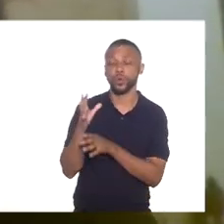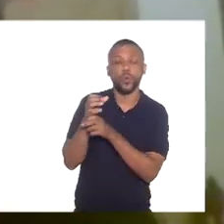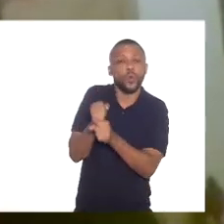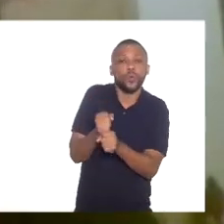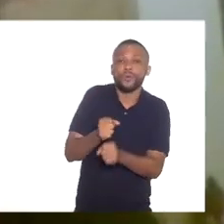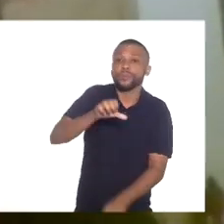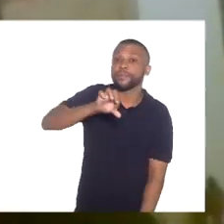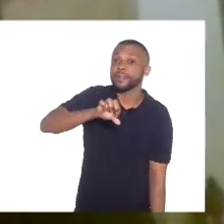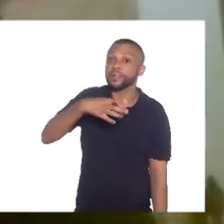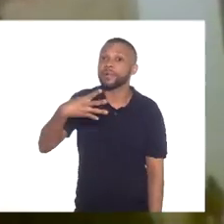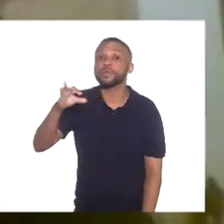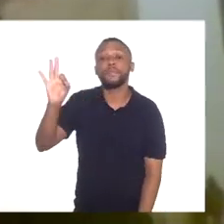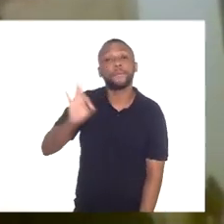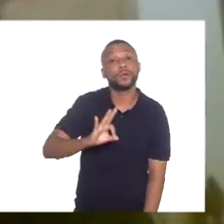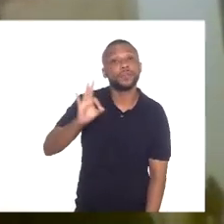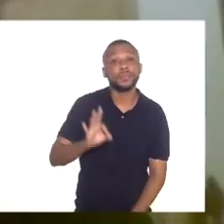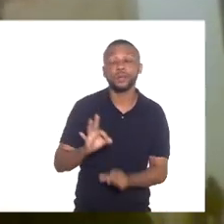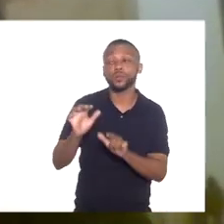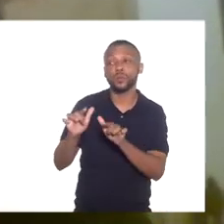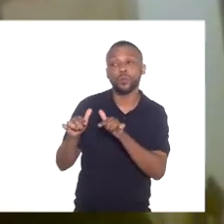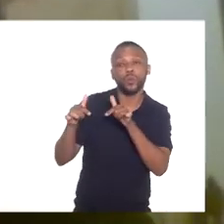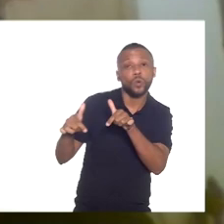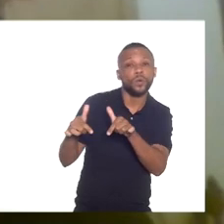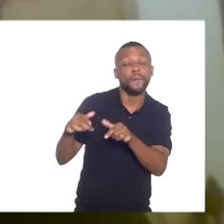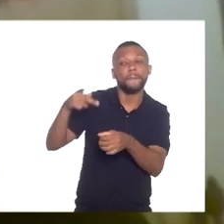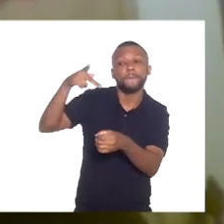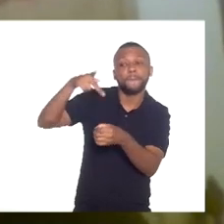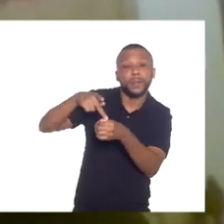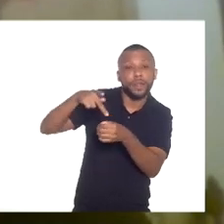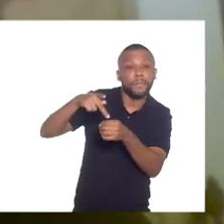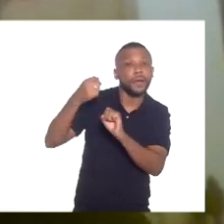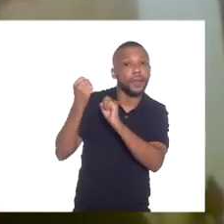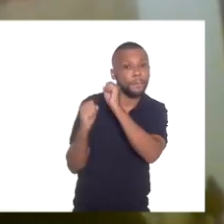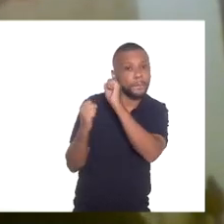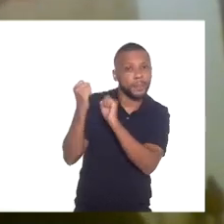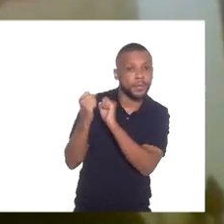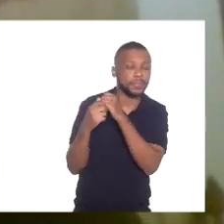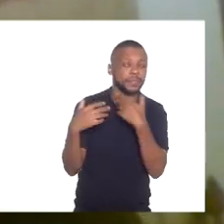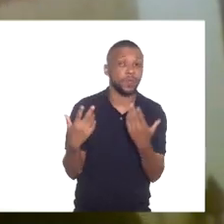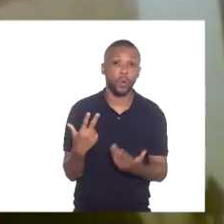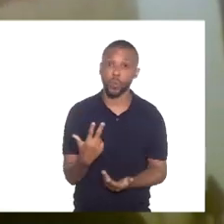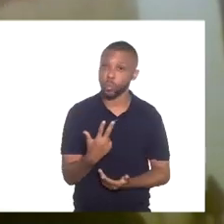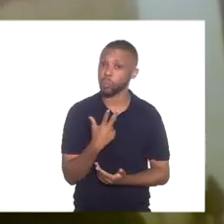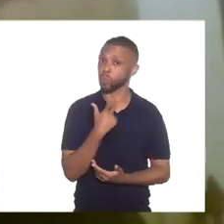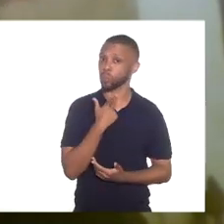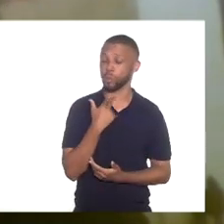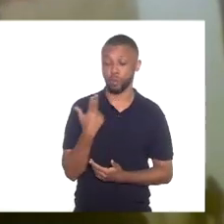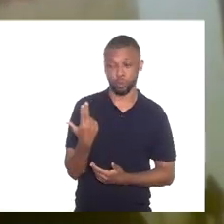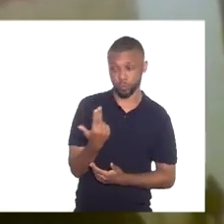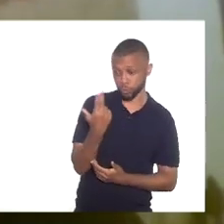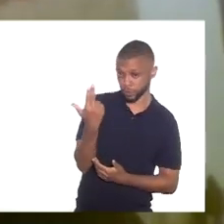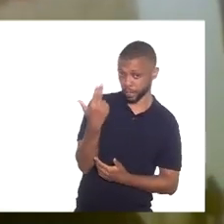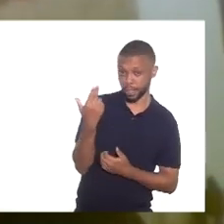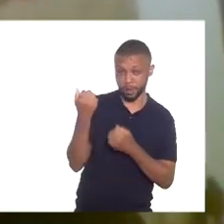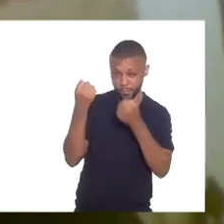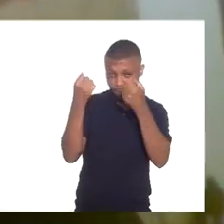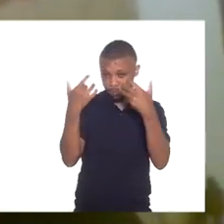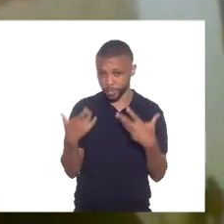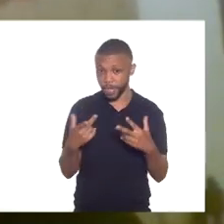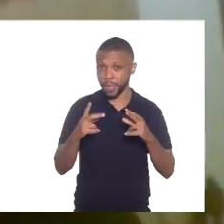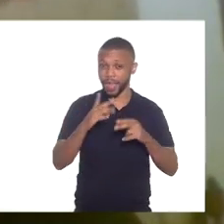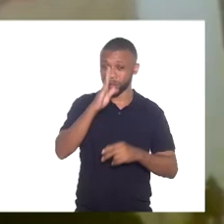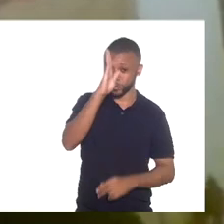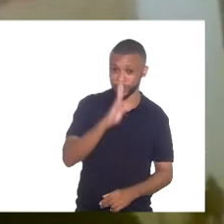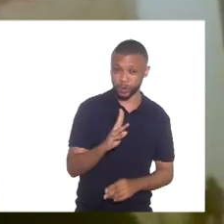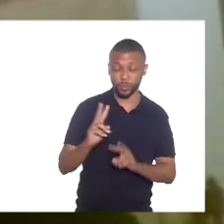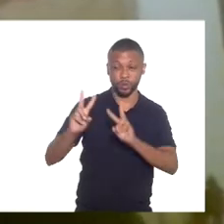94% operado pela Petrobras. Isso quer dizer que não dá de jeito nenhum para falar de petróleo no Brasil sem